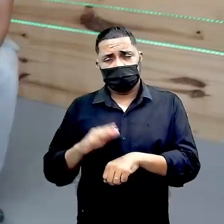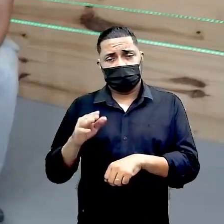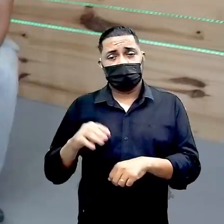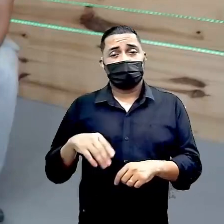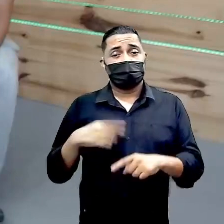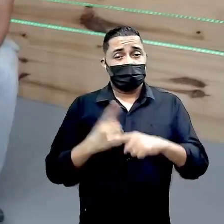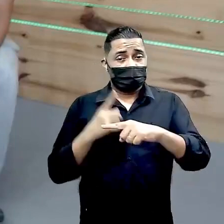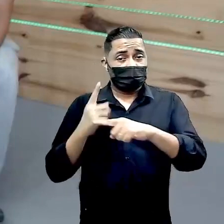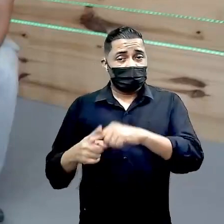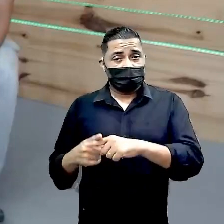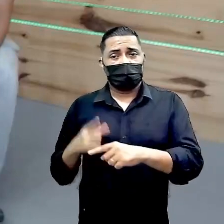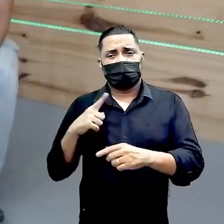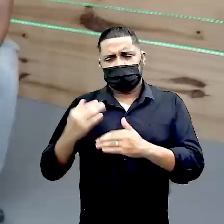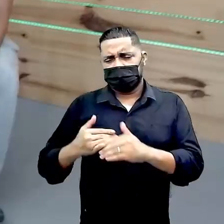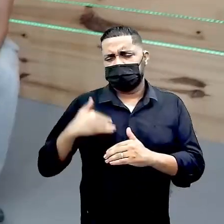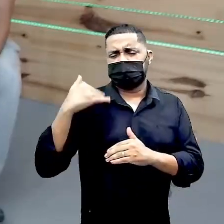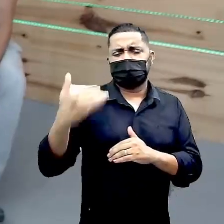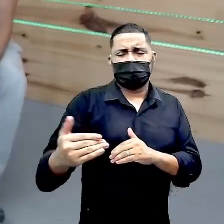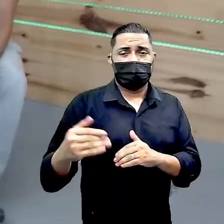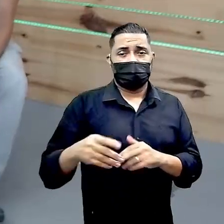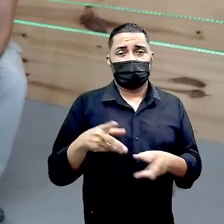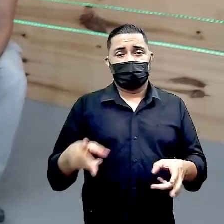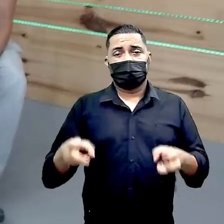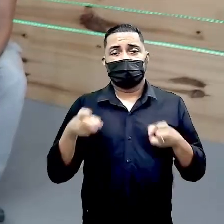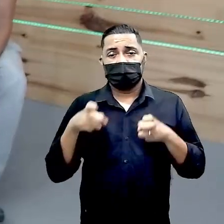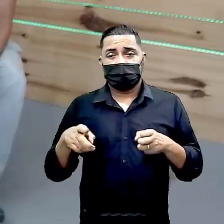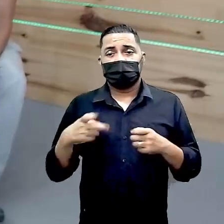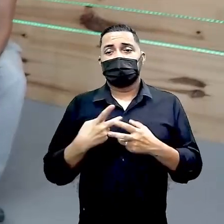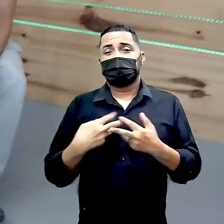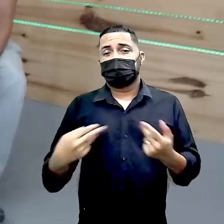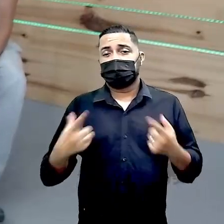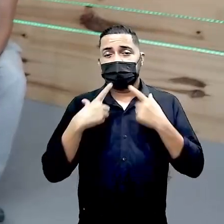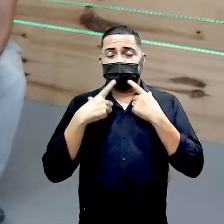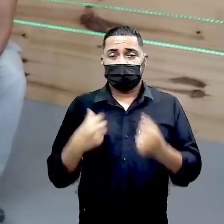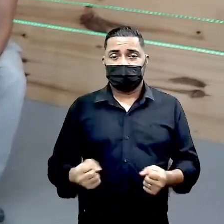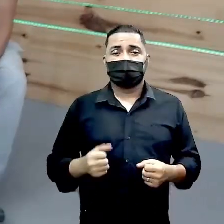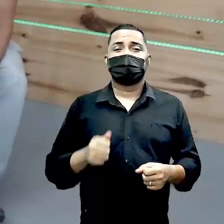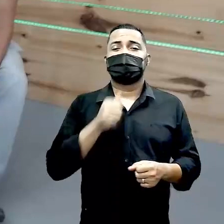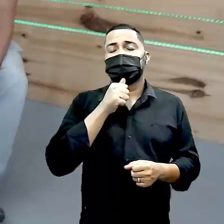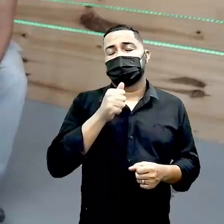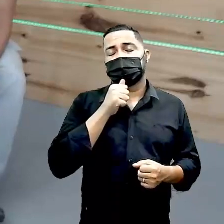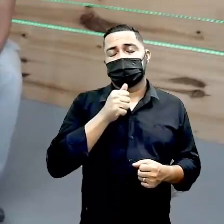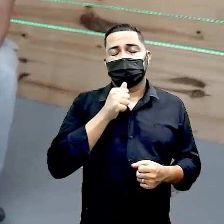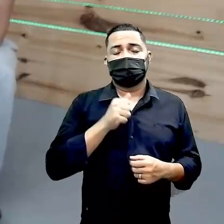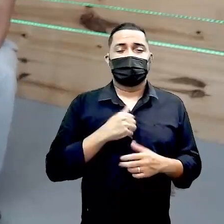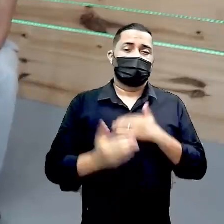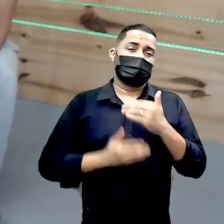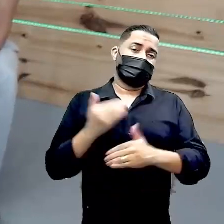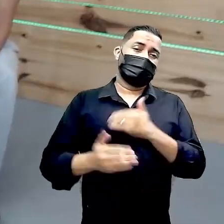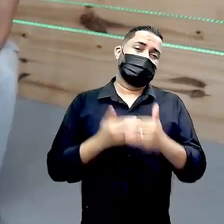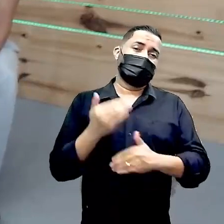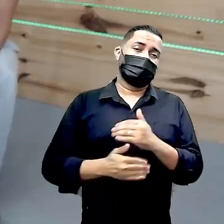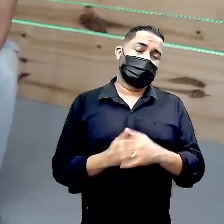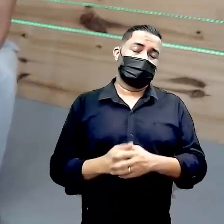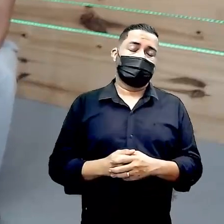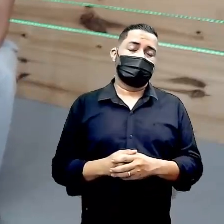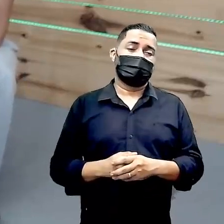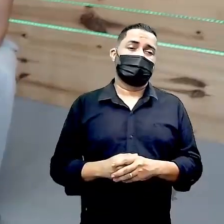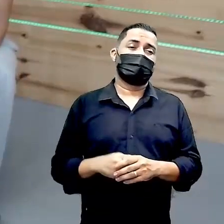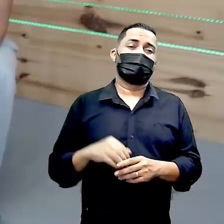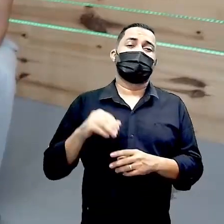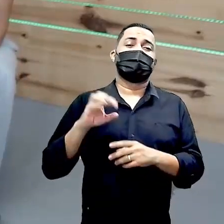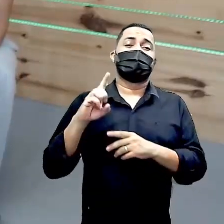na frente. A gente percebe que muitas linguagens, né, ainda são desenvolvidas em editores de